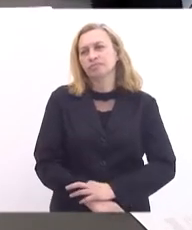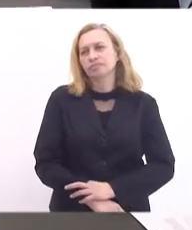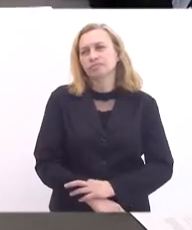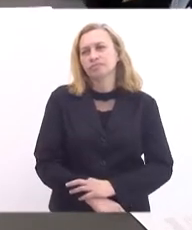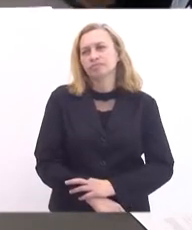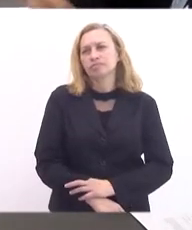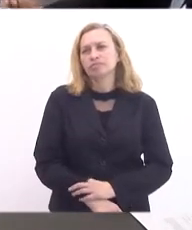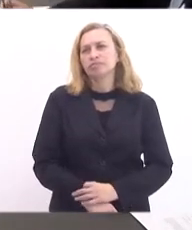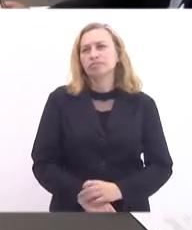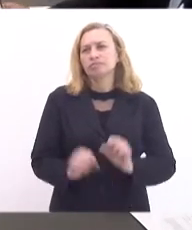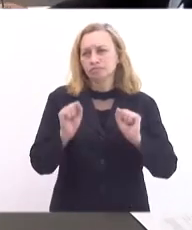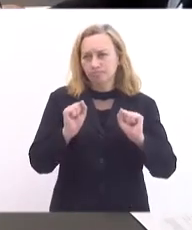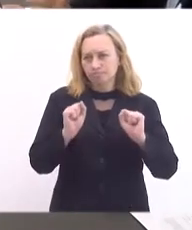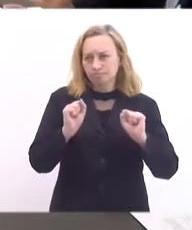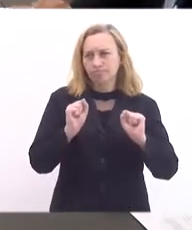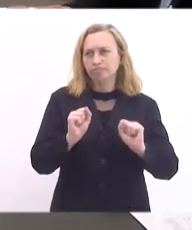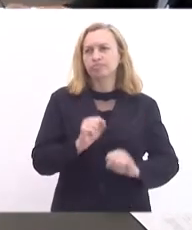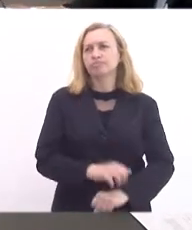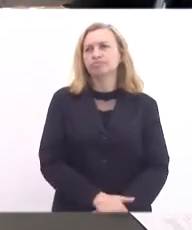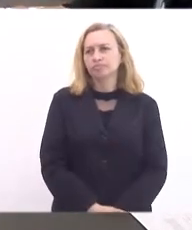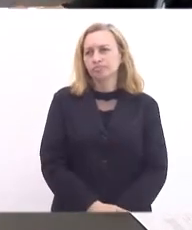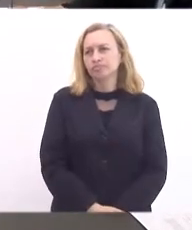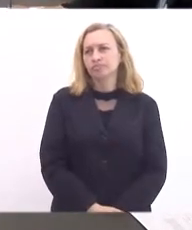Oi Cláudia Carvalho